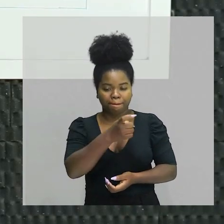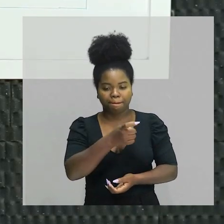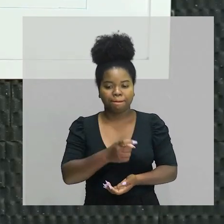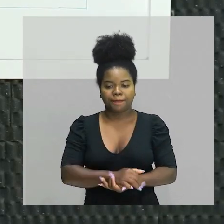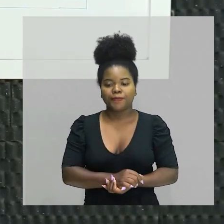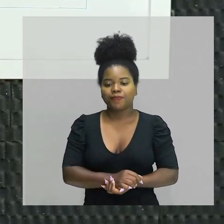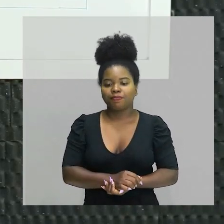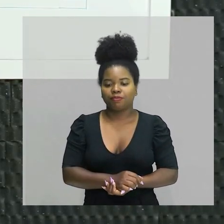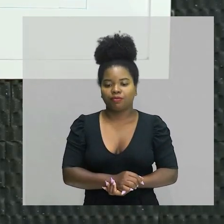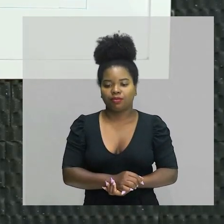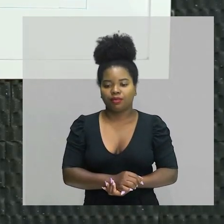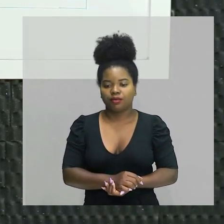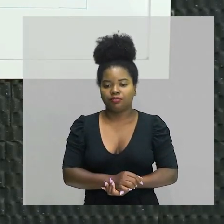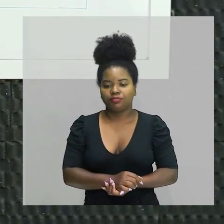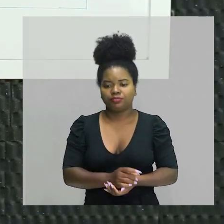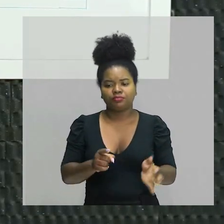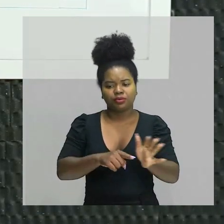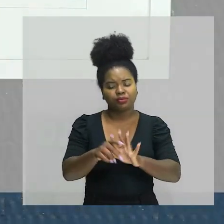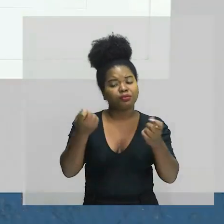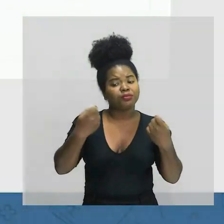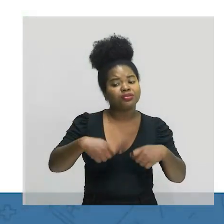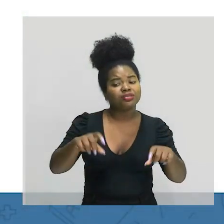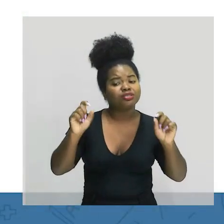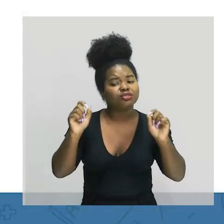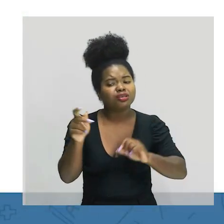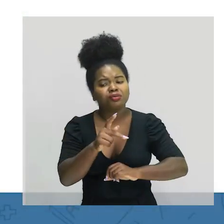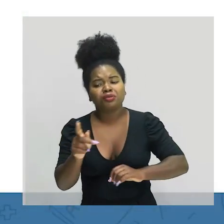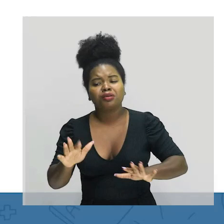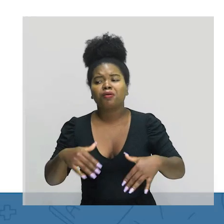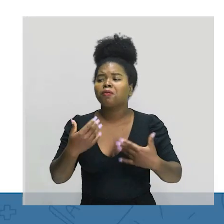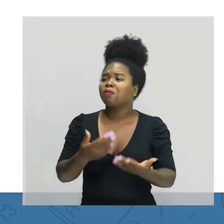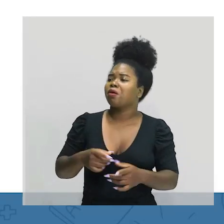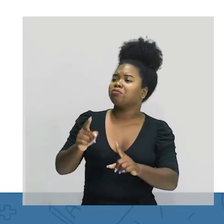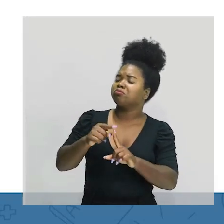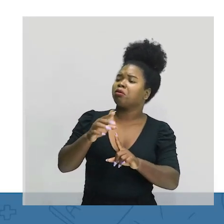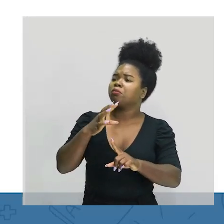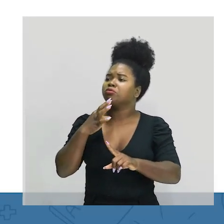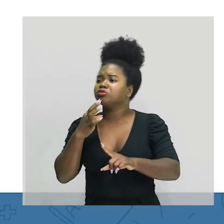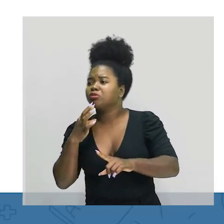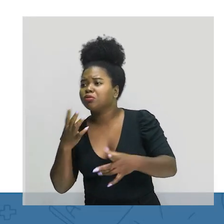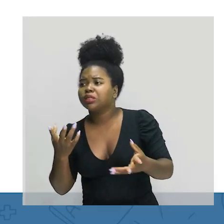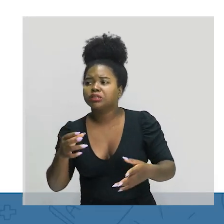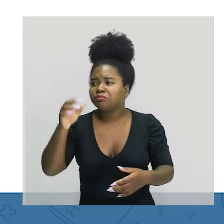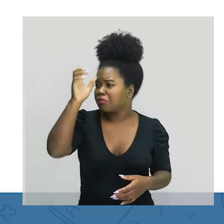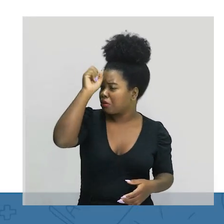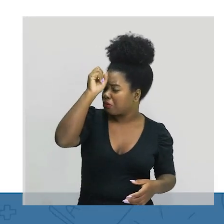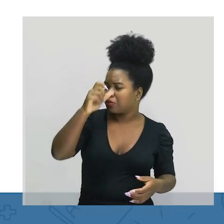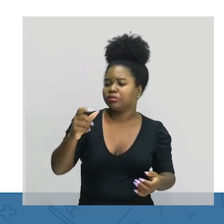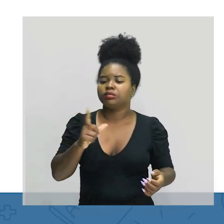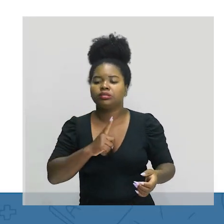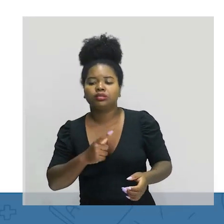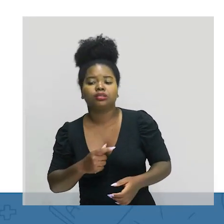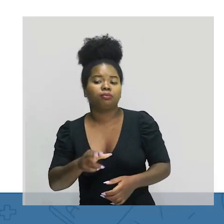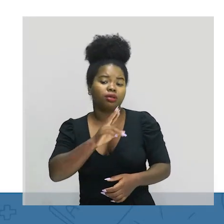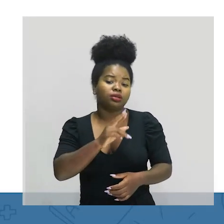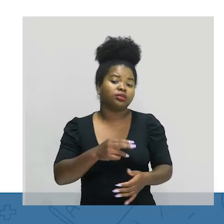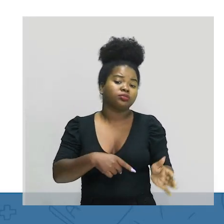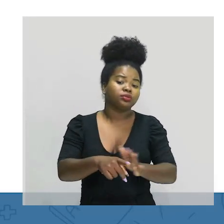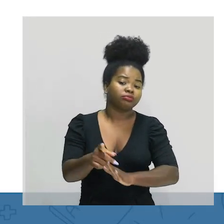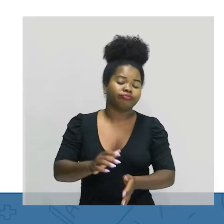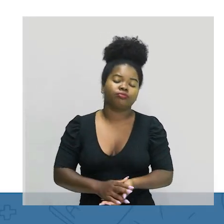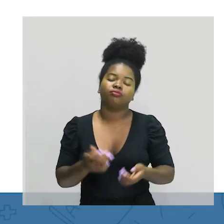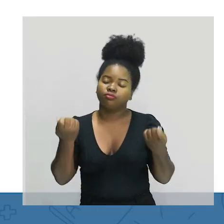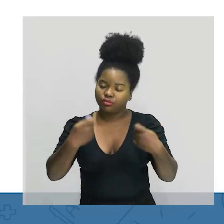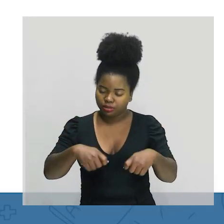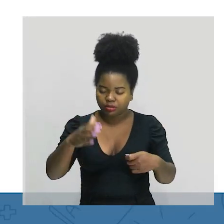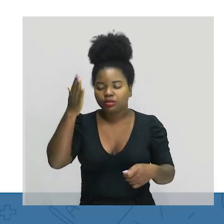Tá? A questão que eu precisei de quê, professor? Qual o conhecimento que eu precisei aí ter para poder resolver essa questão? Você tem que